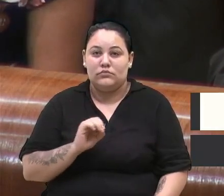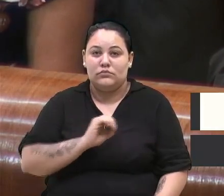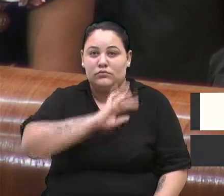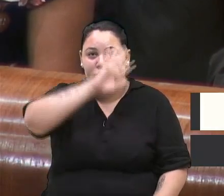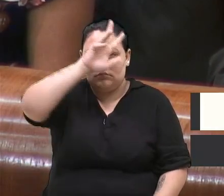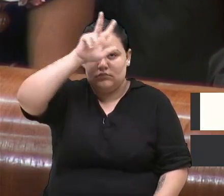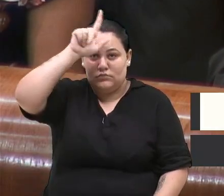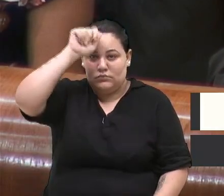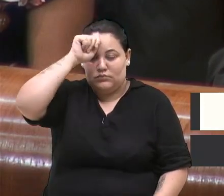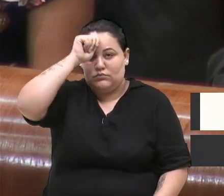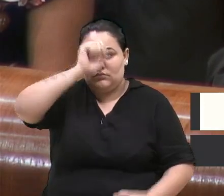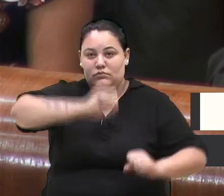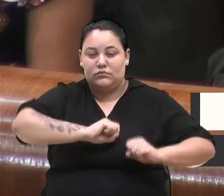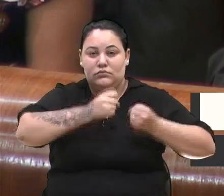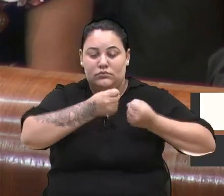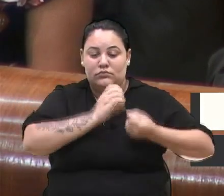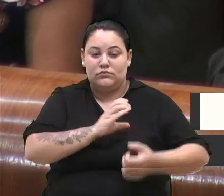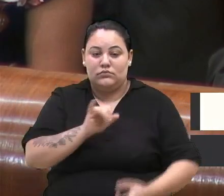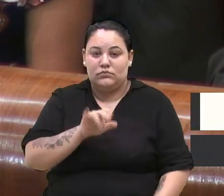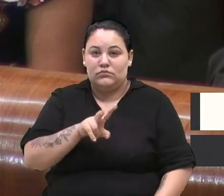Civil, FUNDPEC,